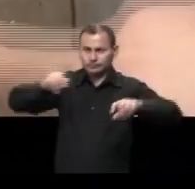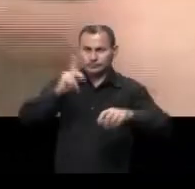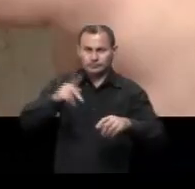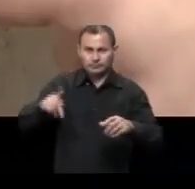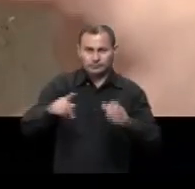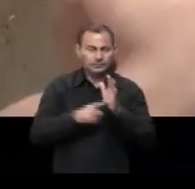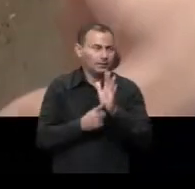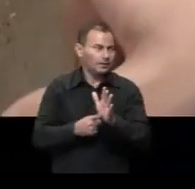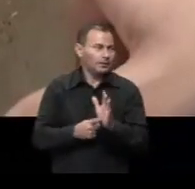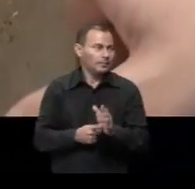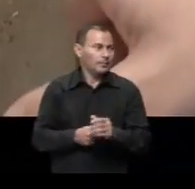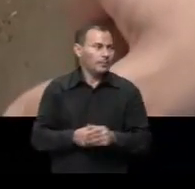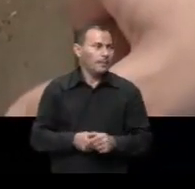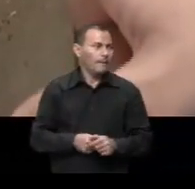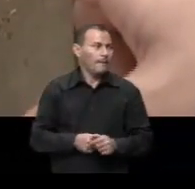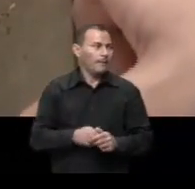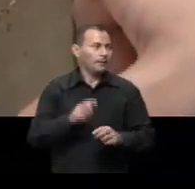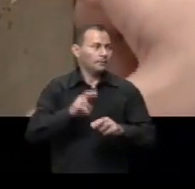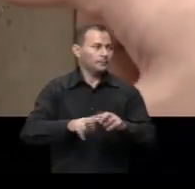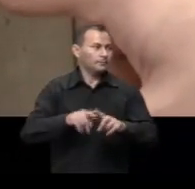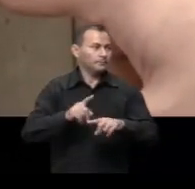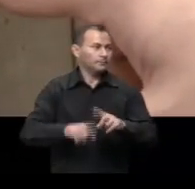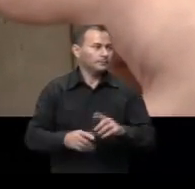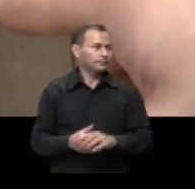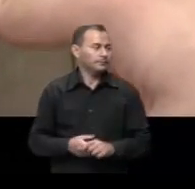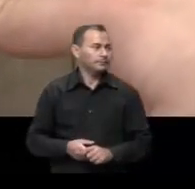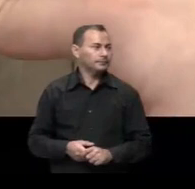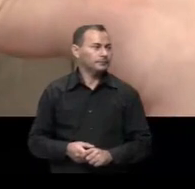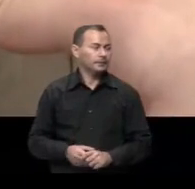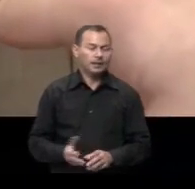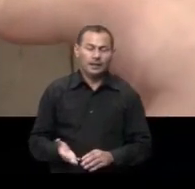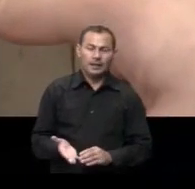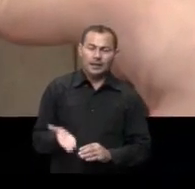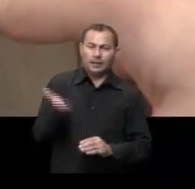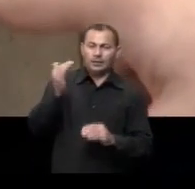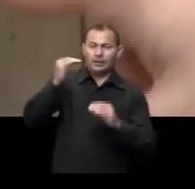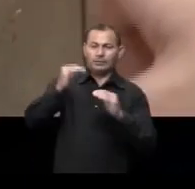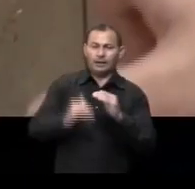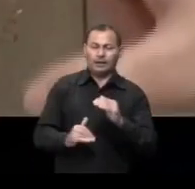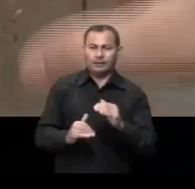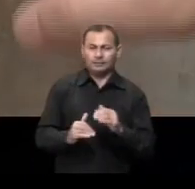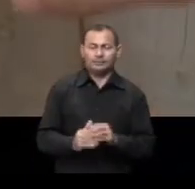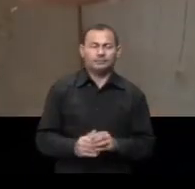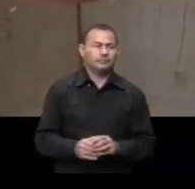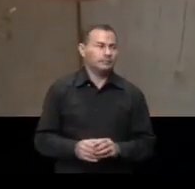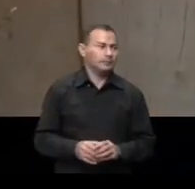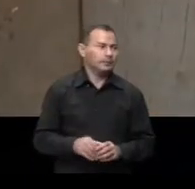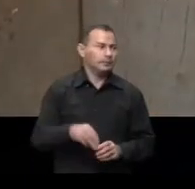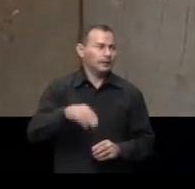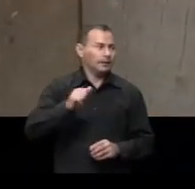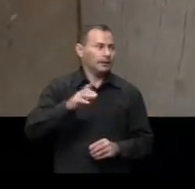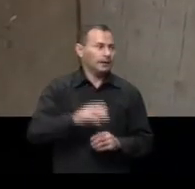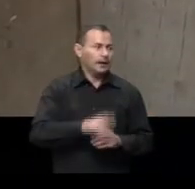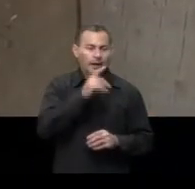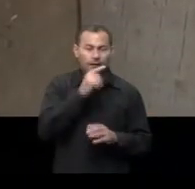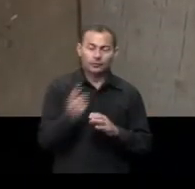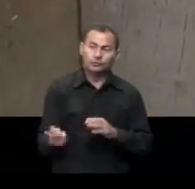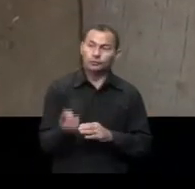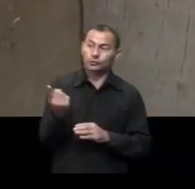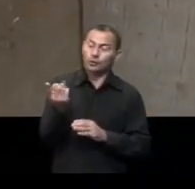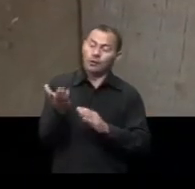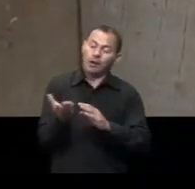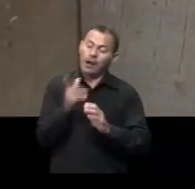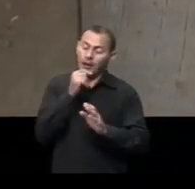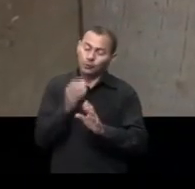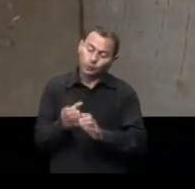ali, conforme a outra extremidade ergue ou abaixa a ponta da mangueira dele, a água sobe ou